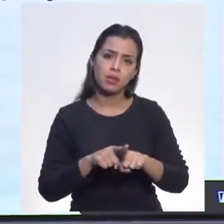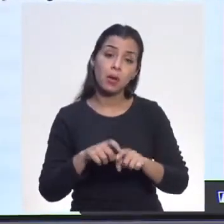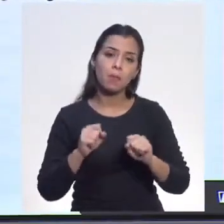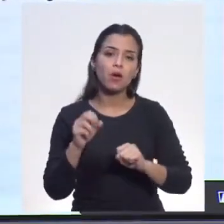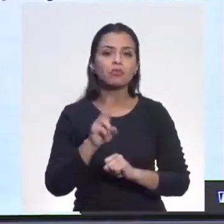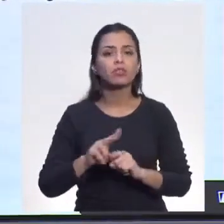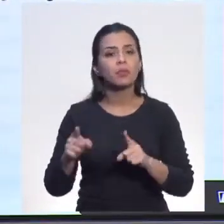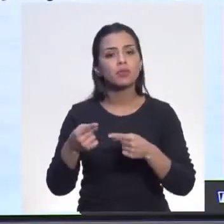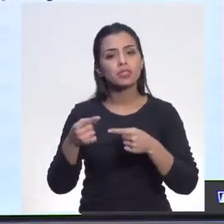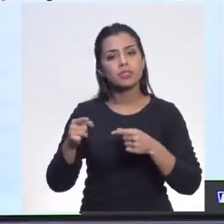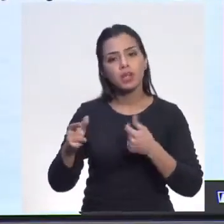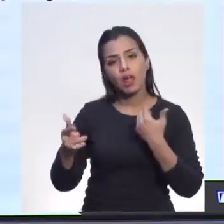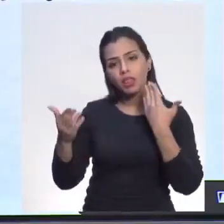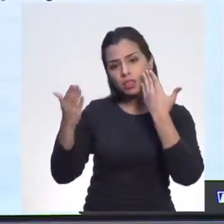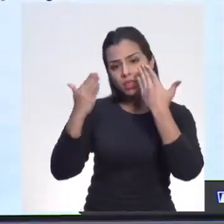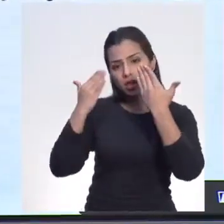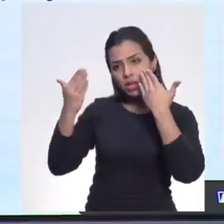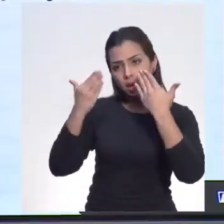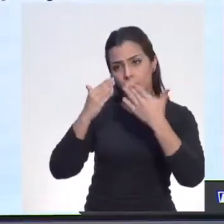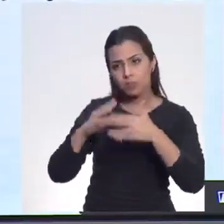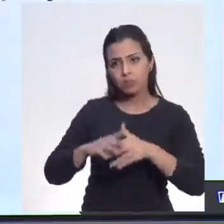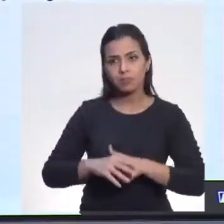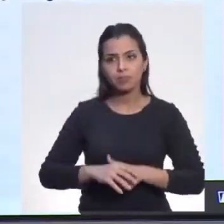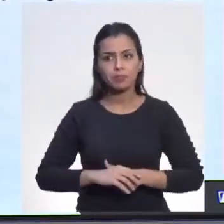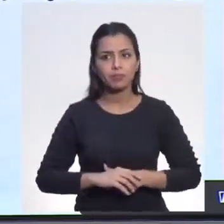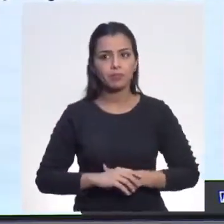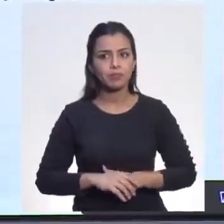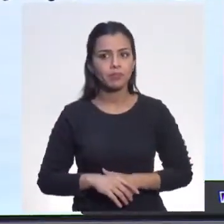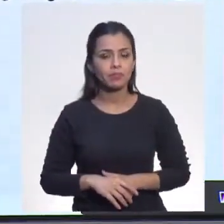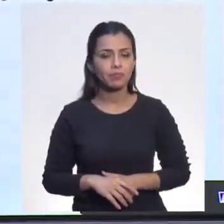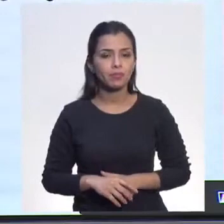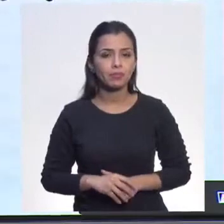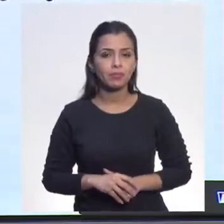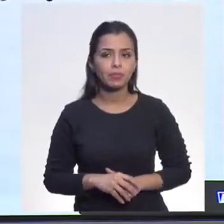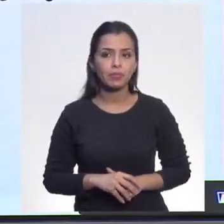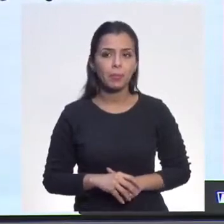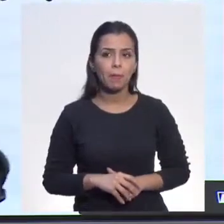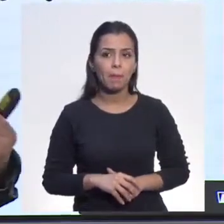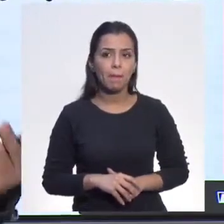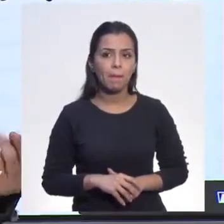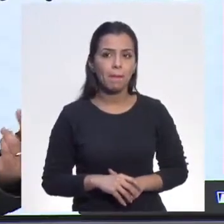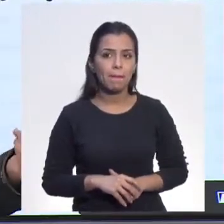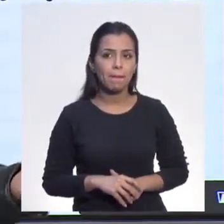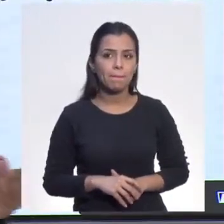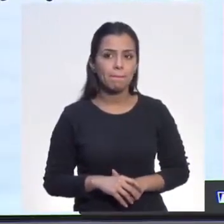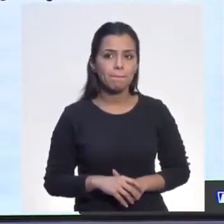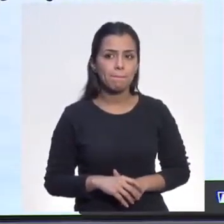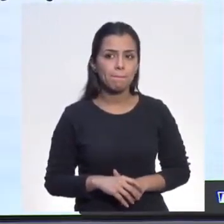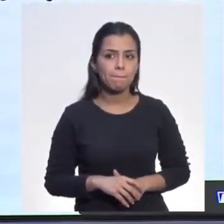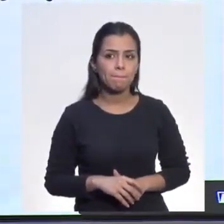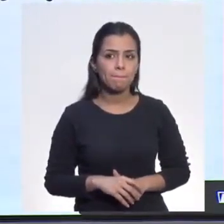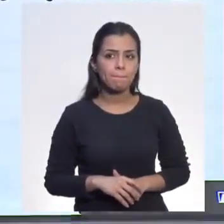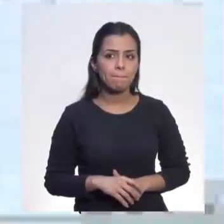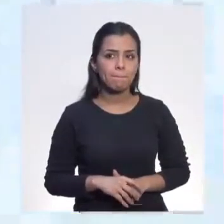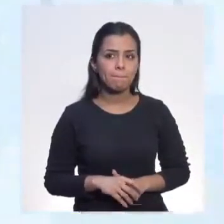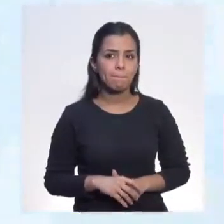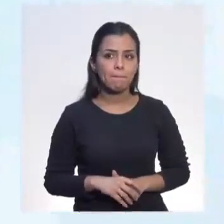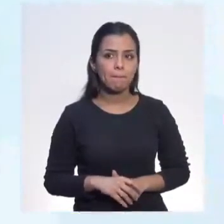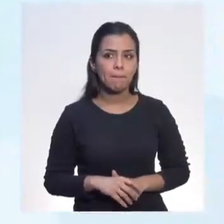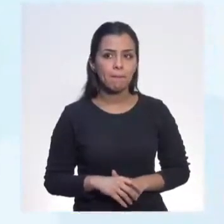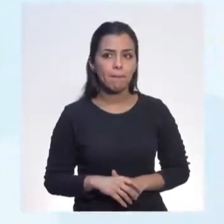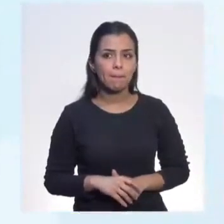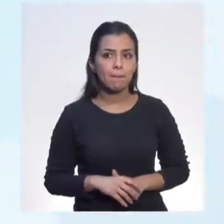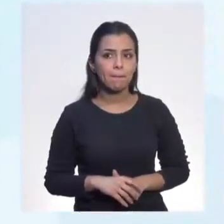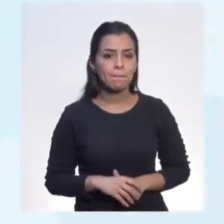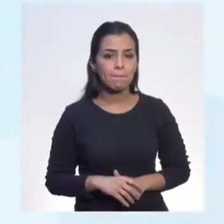musicoterapia, tá? Apresentando aí grandes avanços, tá? Instrumentista. Ele integra conjuntos vocais e